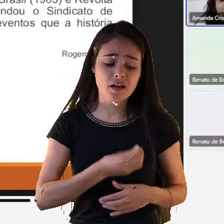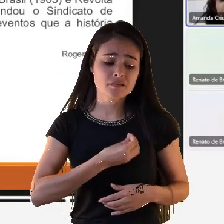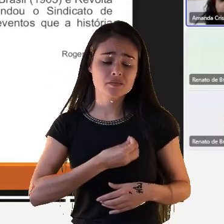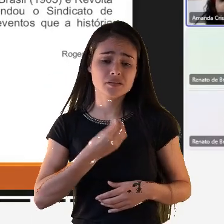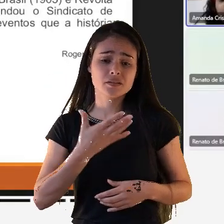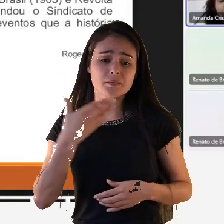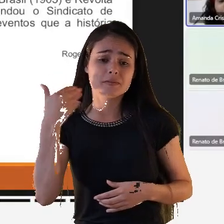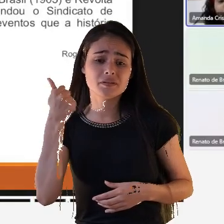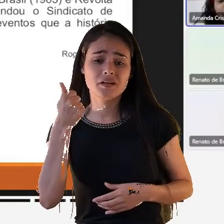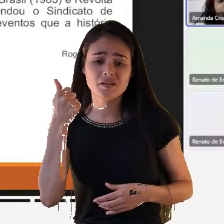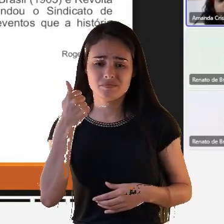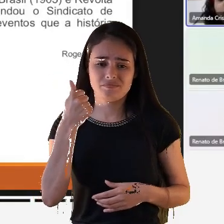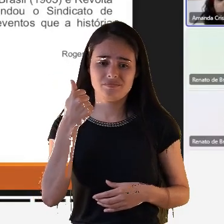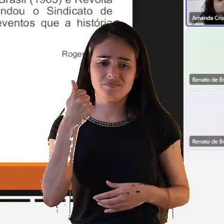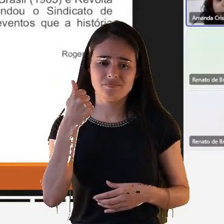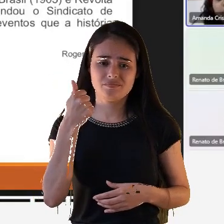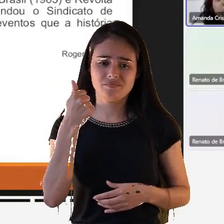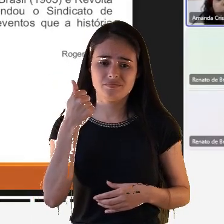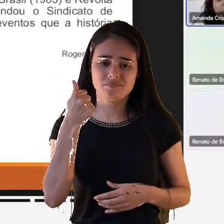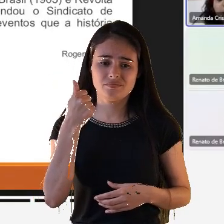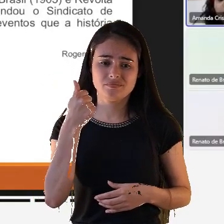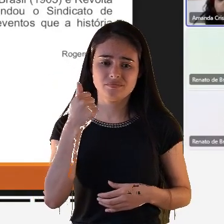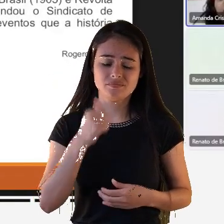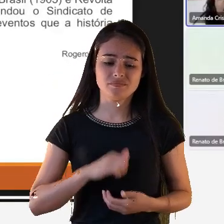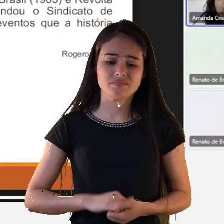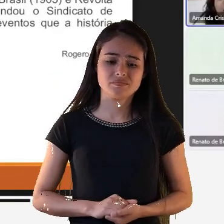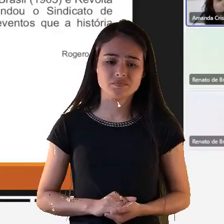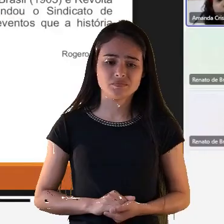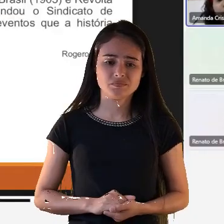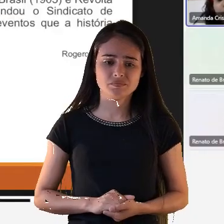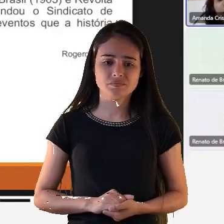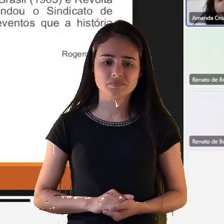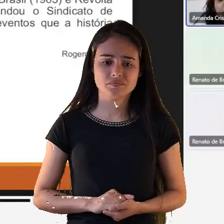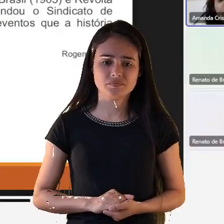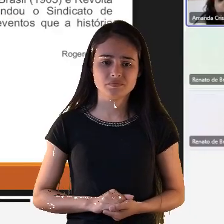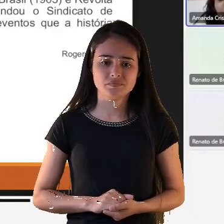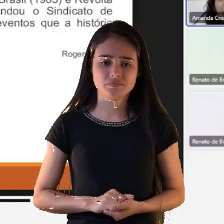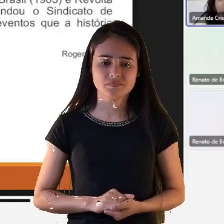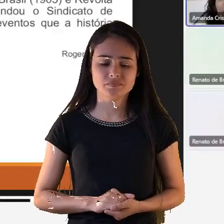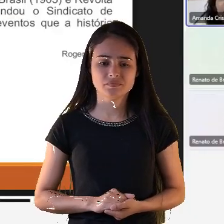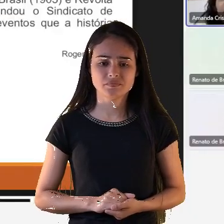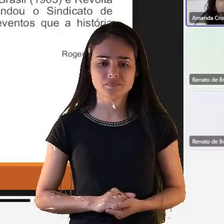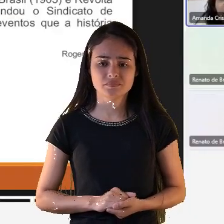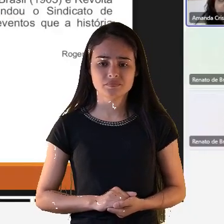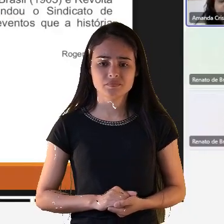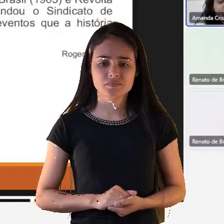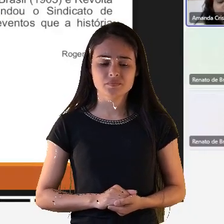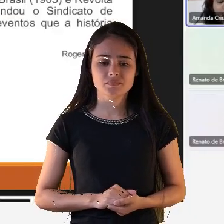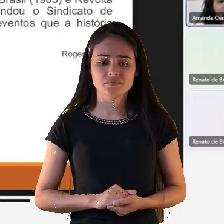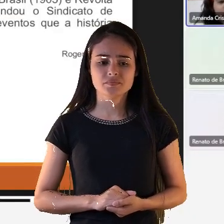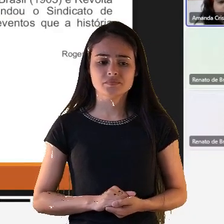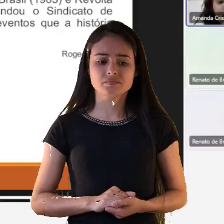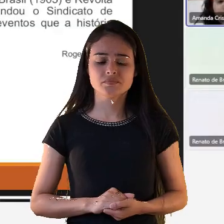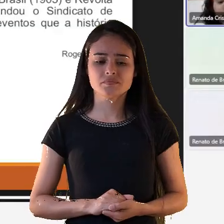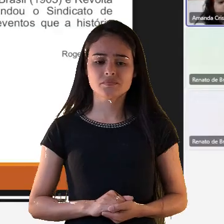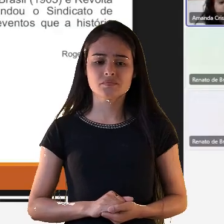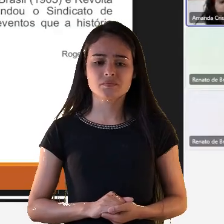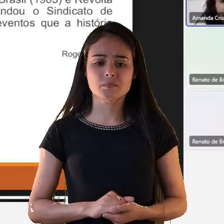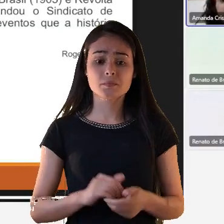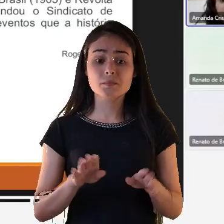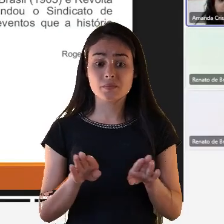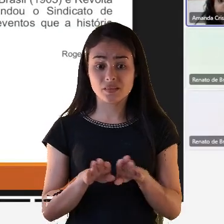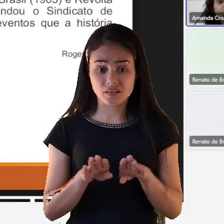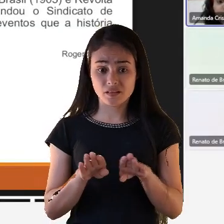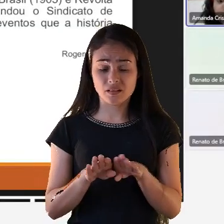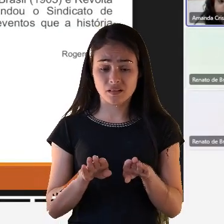Depois a gente tem o protagonismo negro também no primeiro sindicato do Brasil. Então, o primeiro sindicato que a gente conhece, que